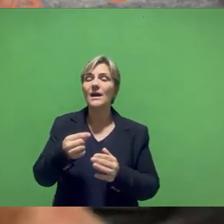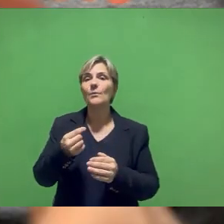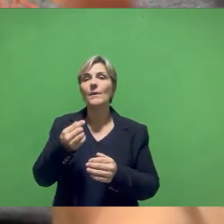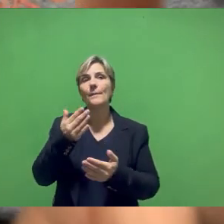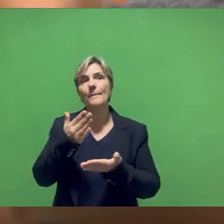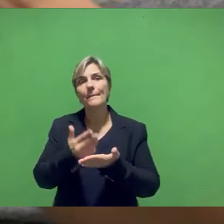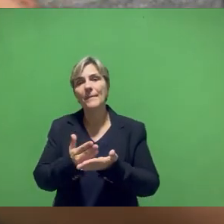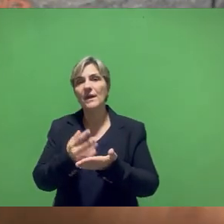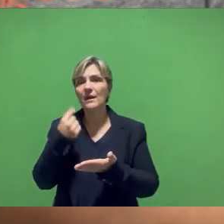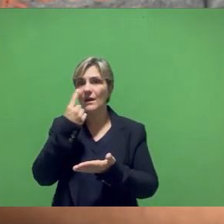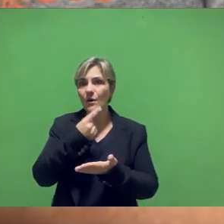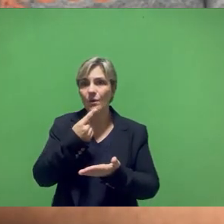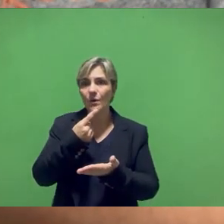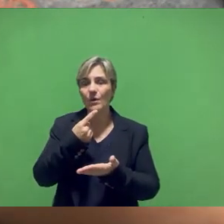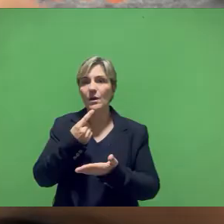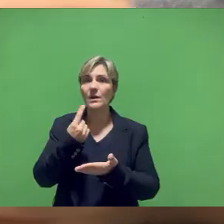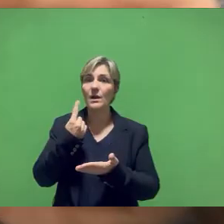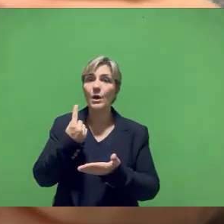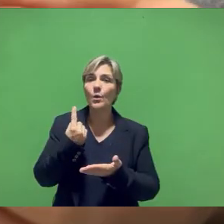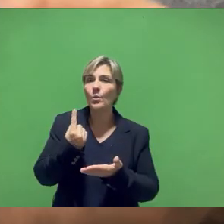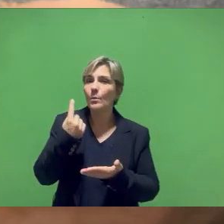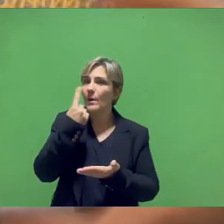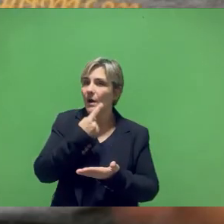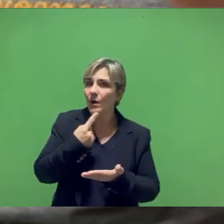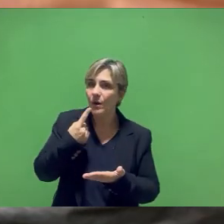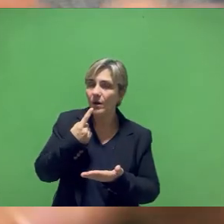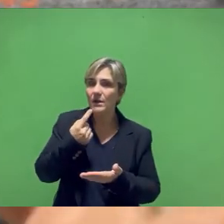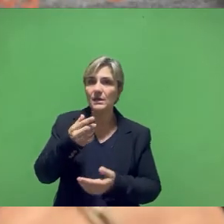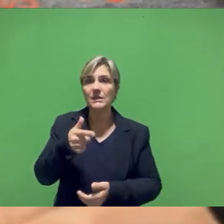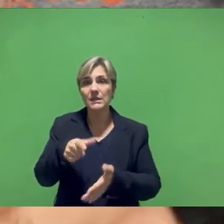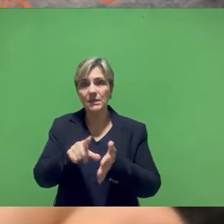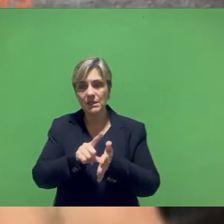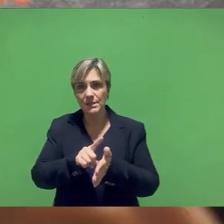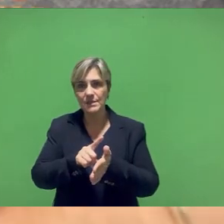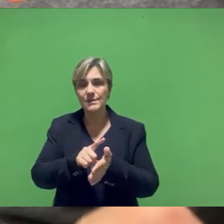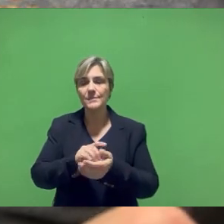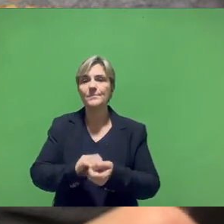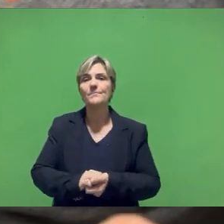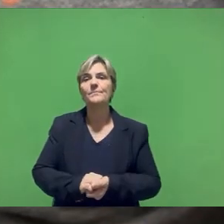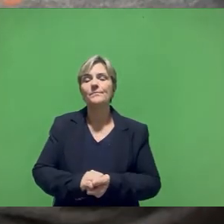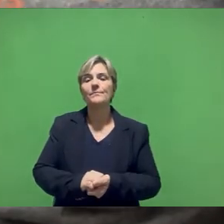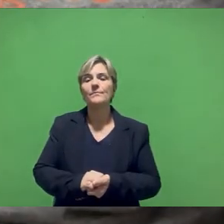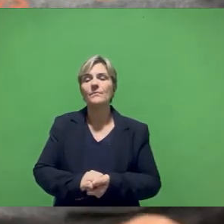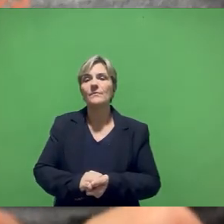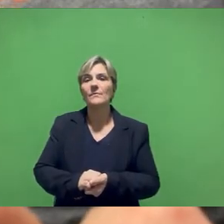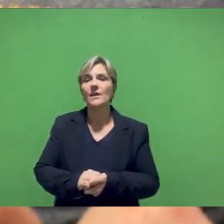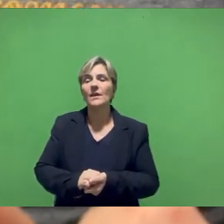antes para voltar à temperatura ambiente, o líquido, e aí poder aplicar tranquilamente.